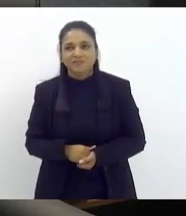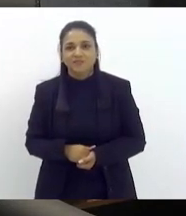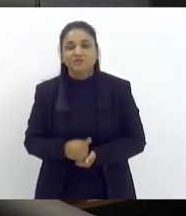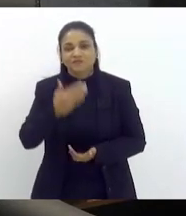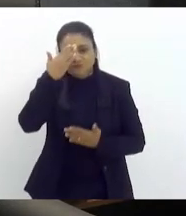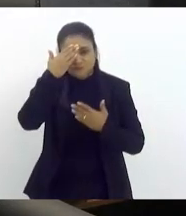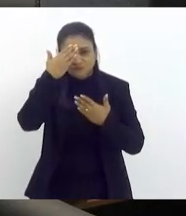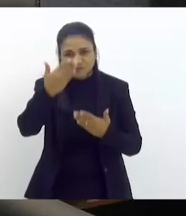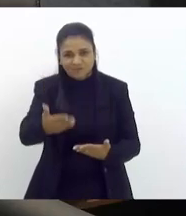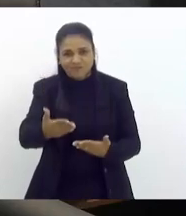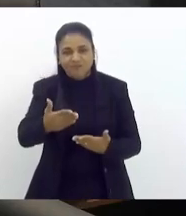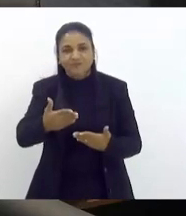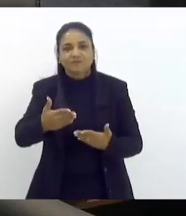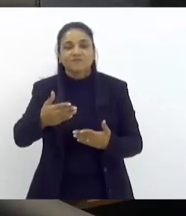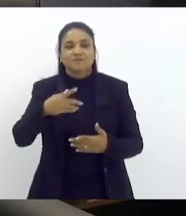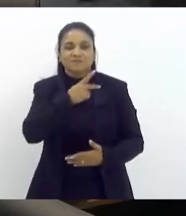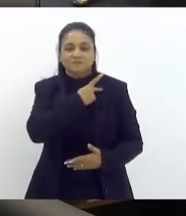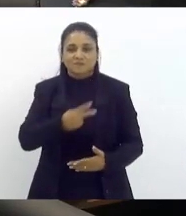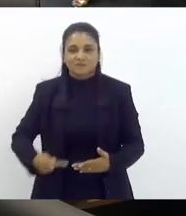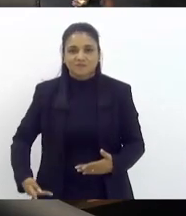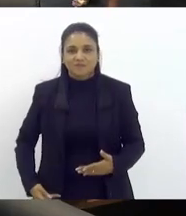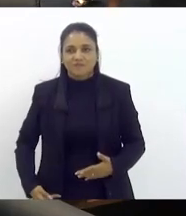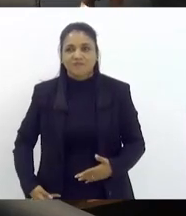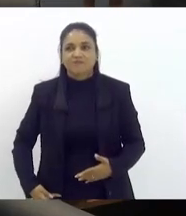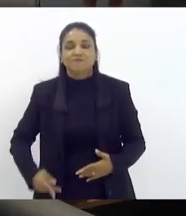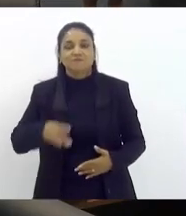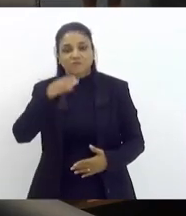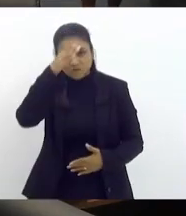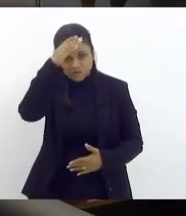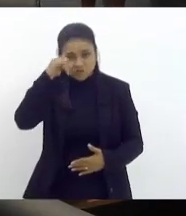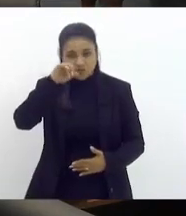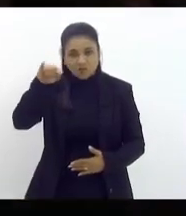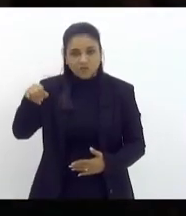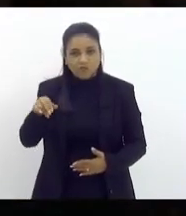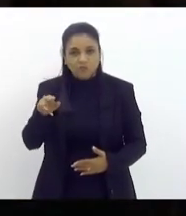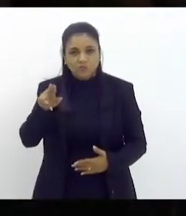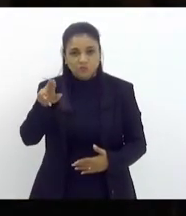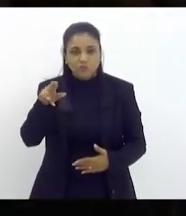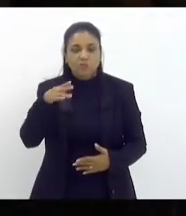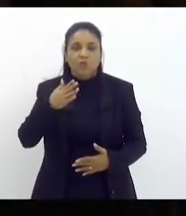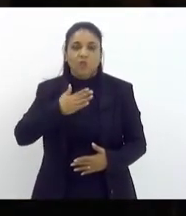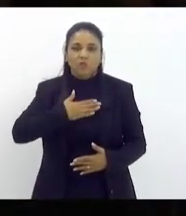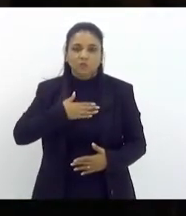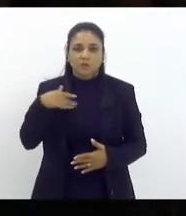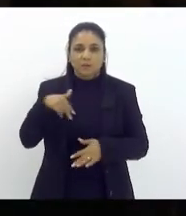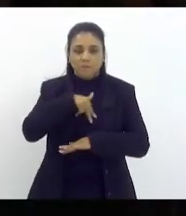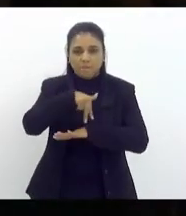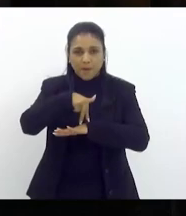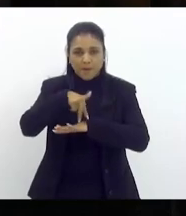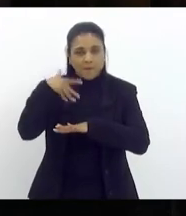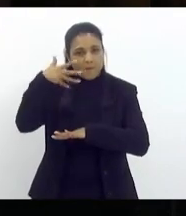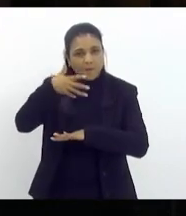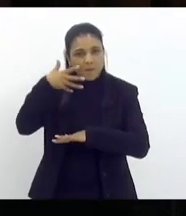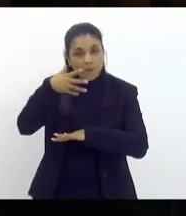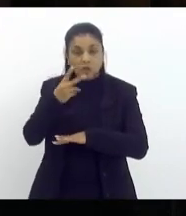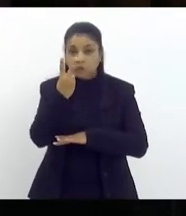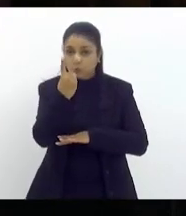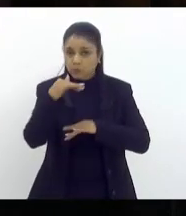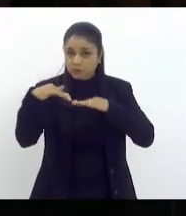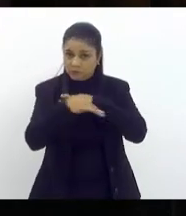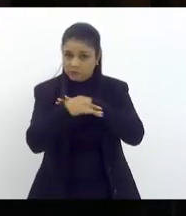Muito obrigado senhora Presidente deputada tia Ju gostaria de falar hoje sobre duas